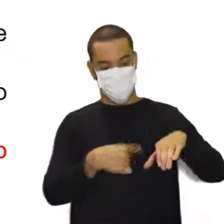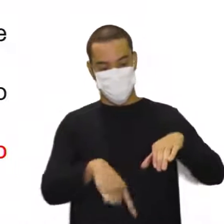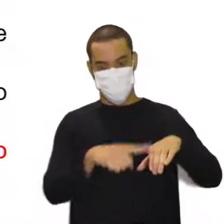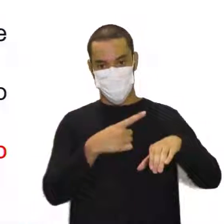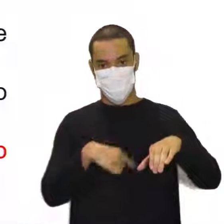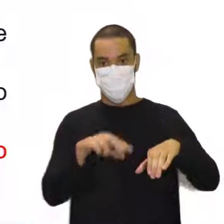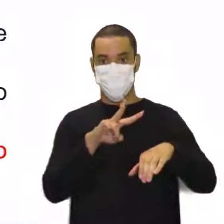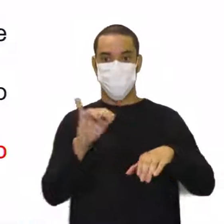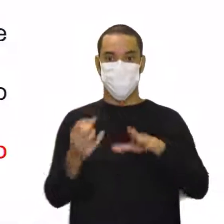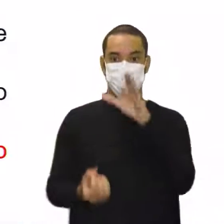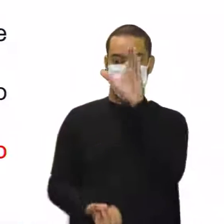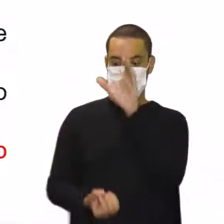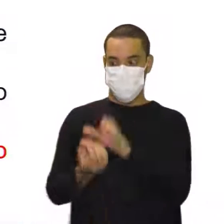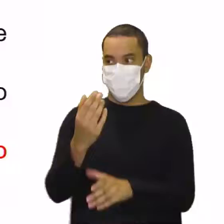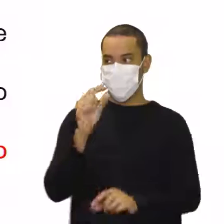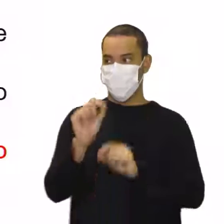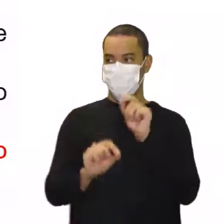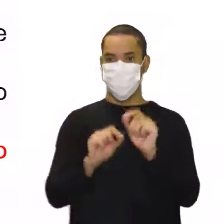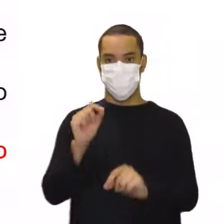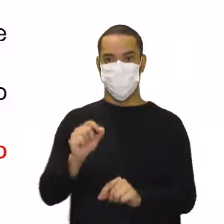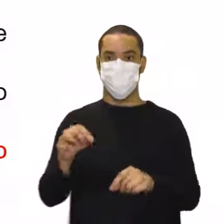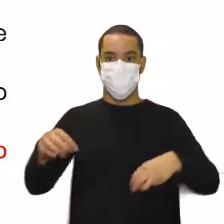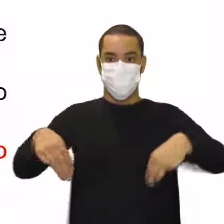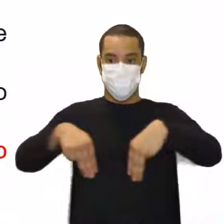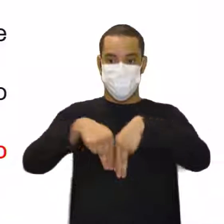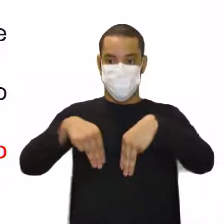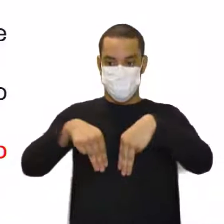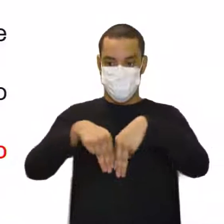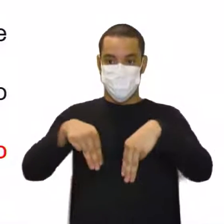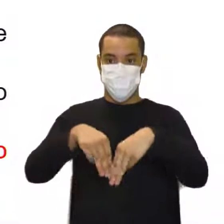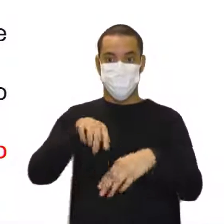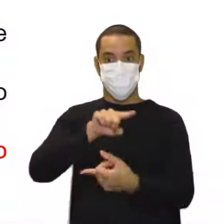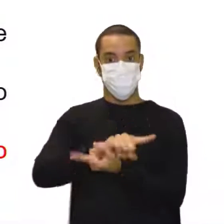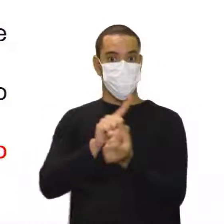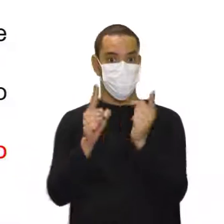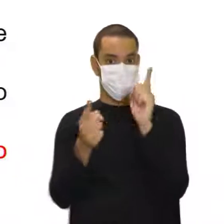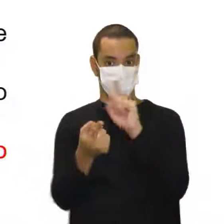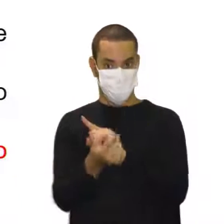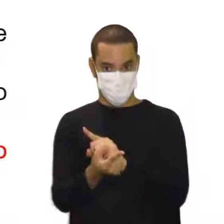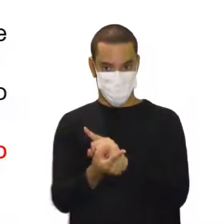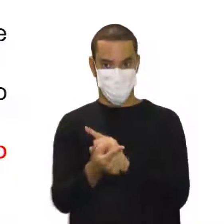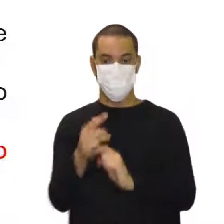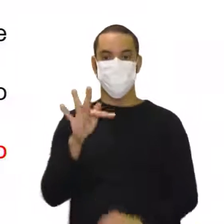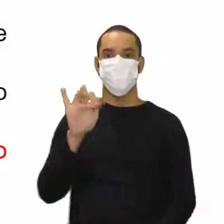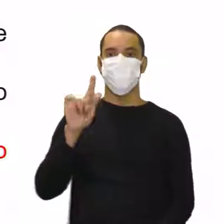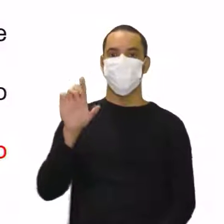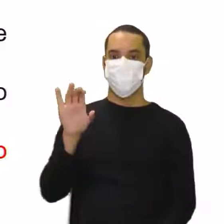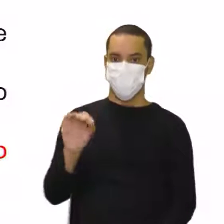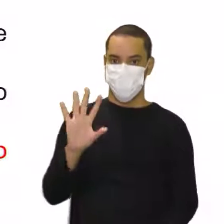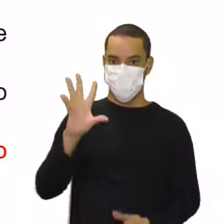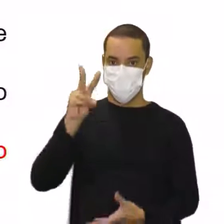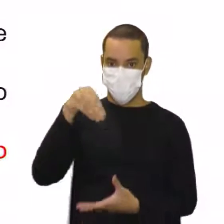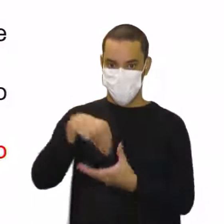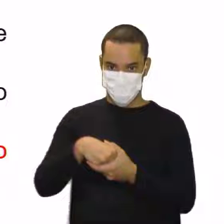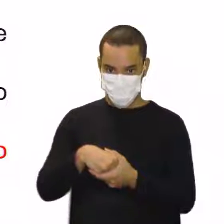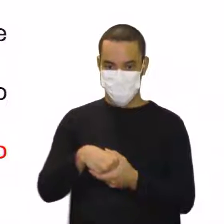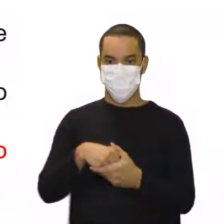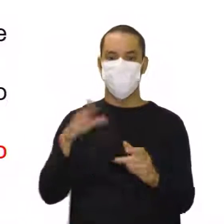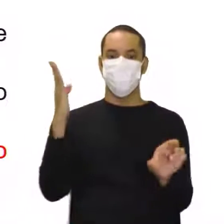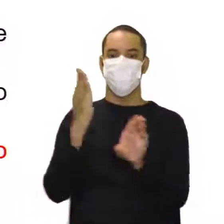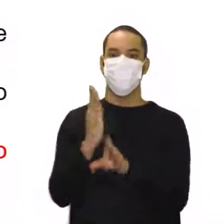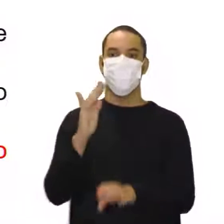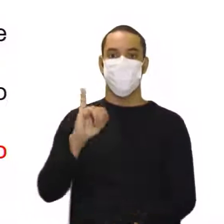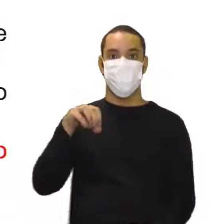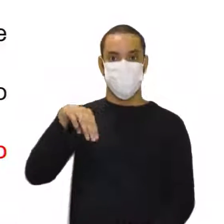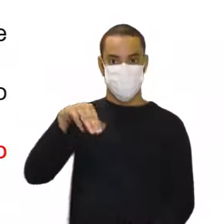um campo magnético contrário a esse fluxo magnético que está passando devido ao